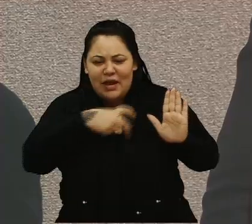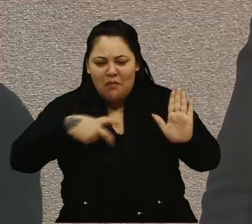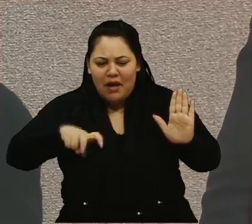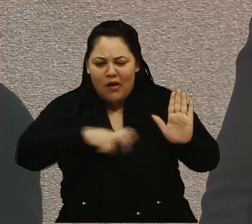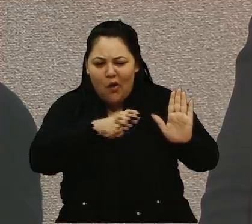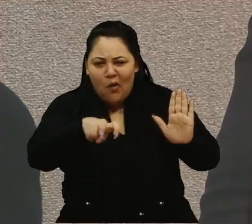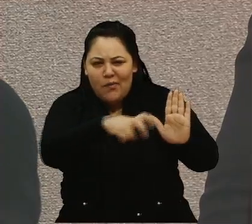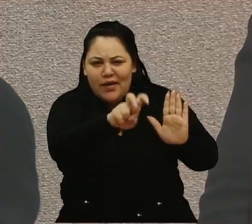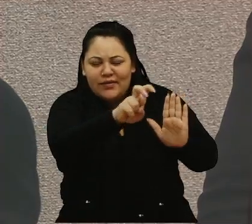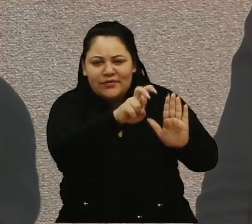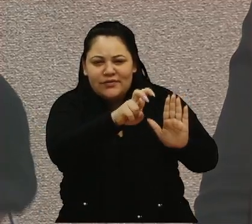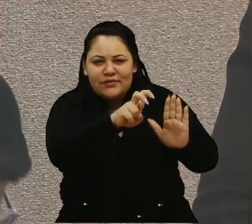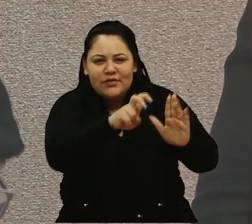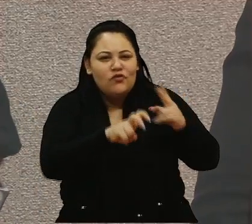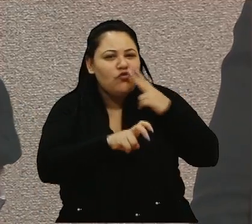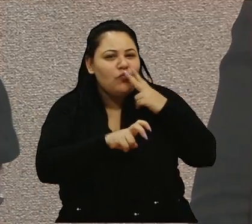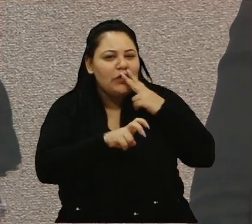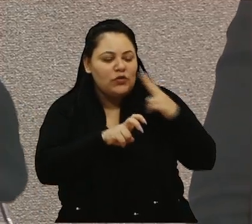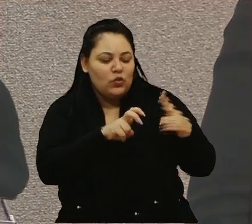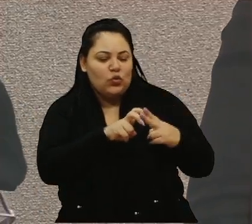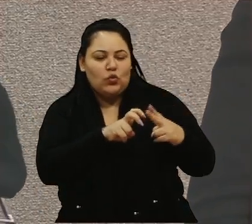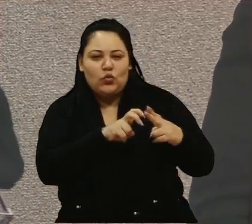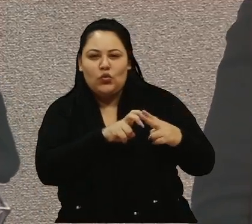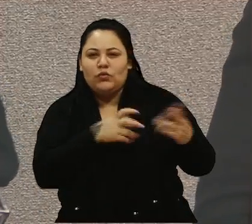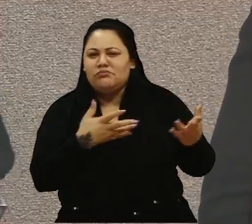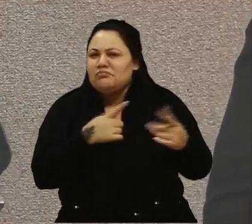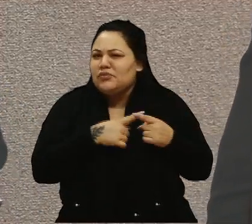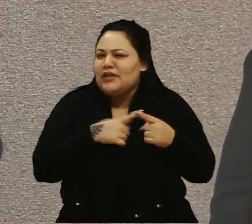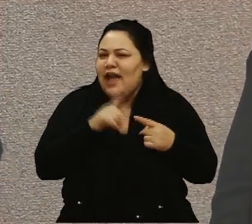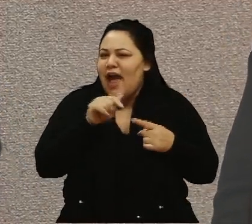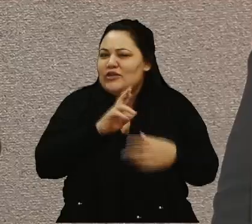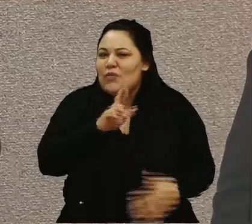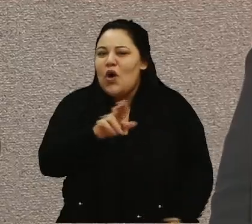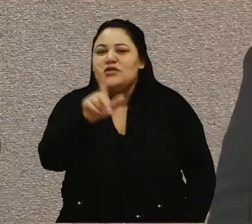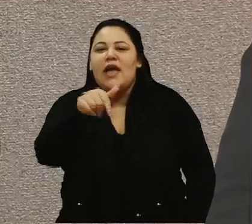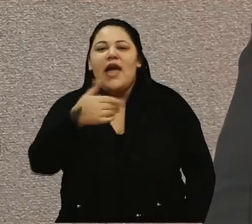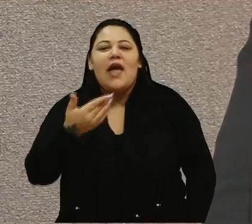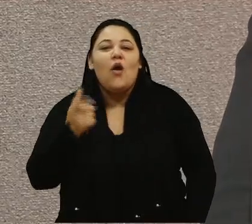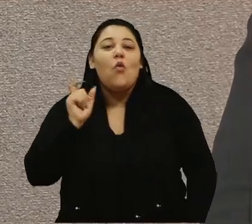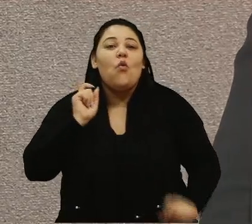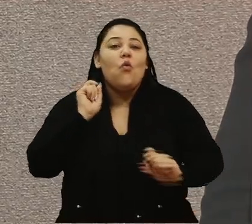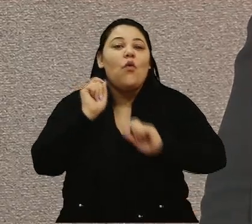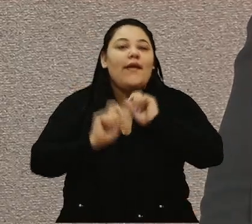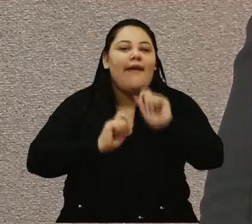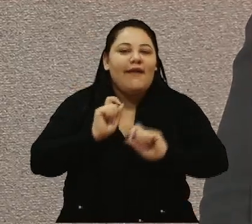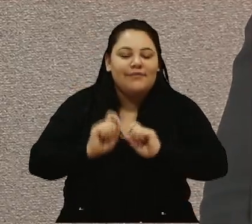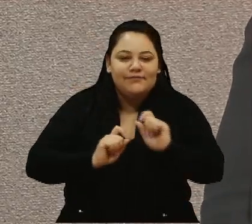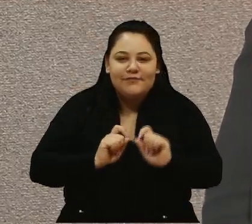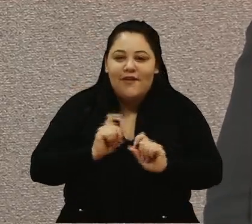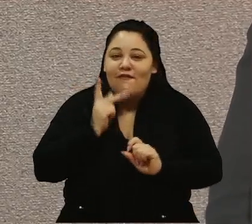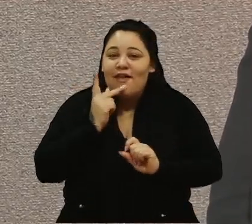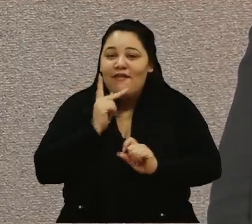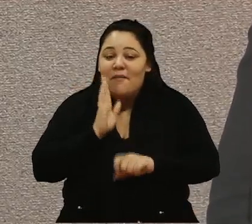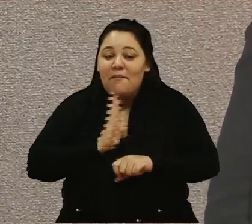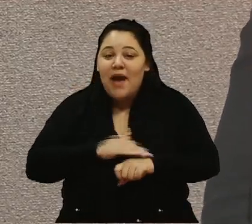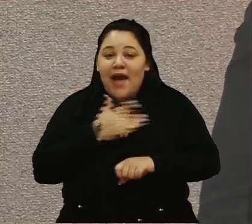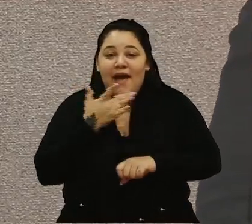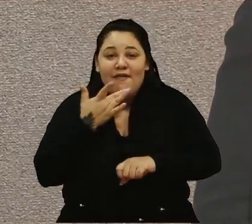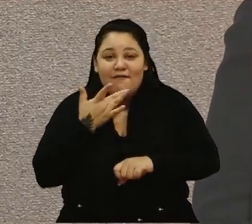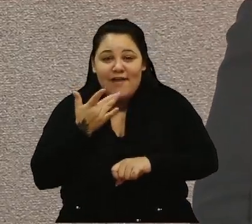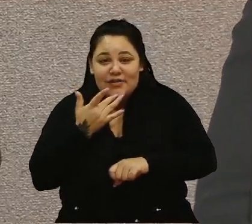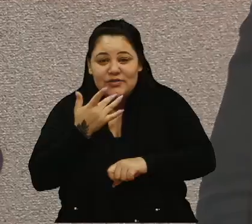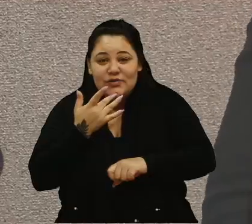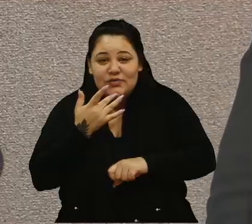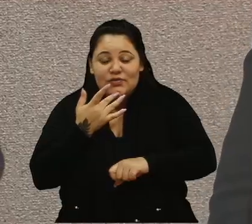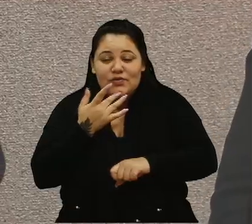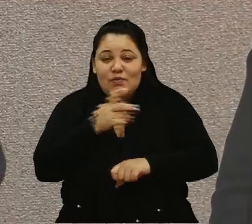por que é uma cobra fumando? E a resposta é o seguinte: diziam que era mais fácil uma cobra fumar do